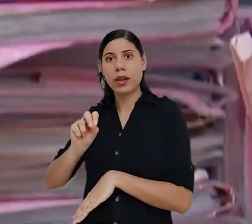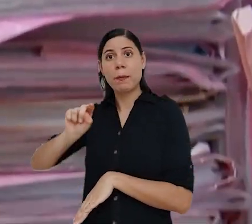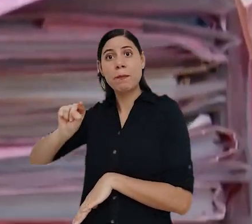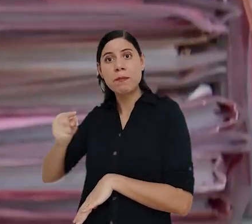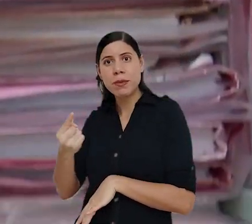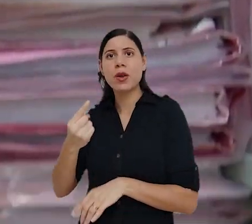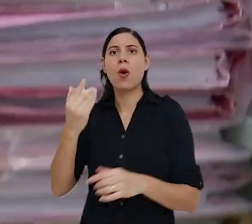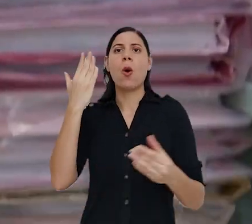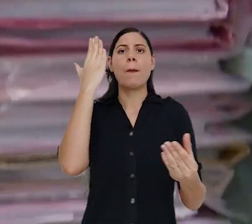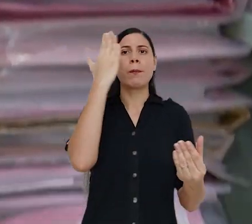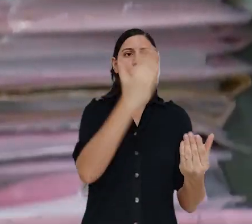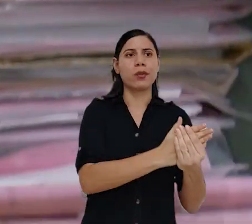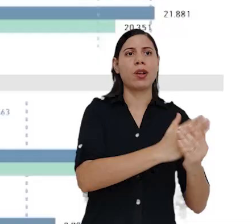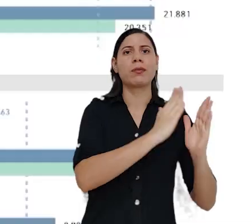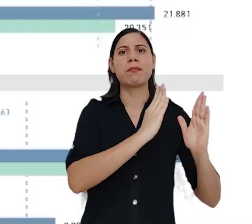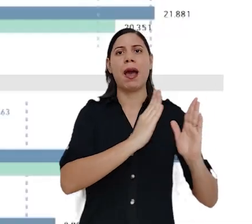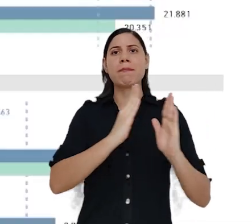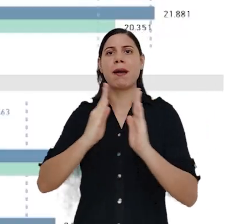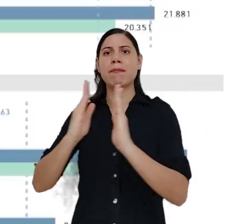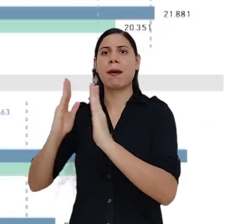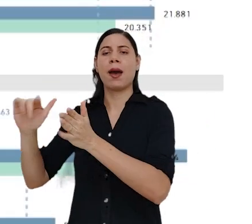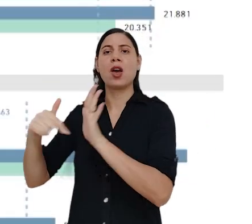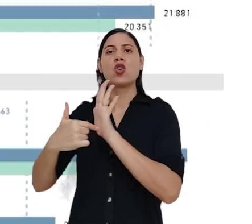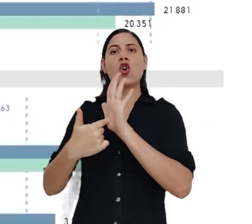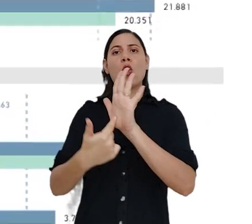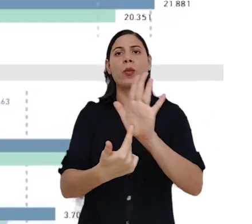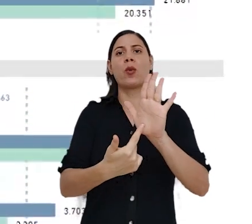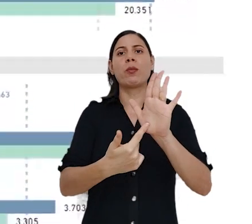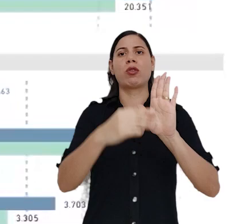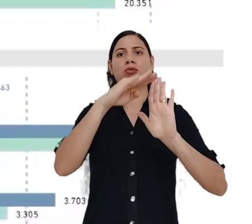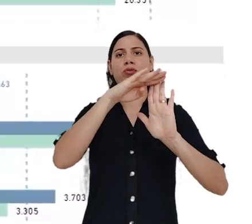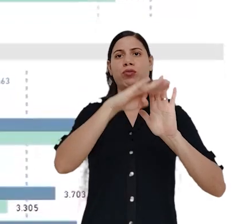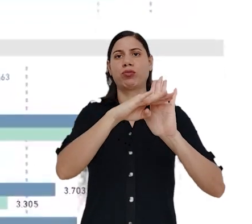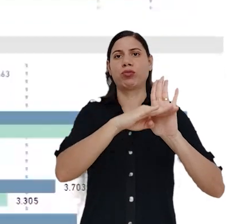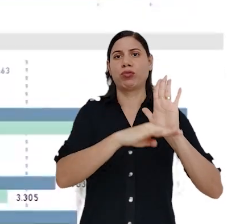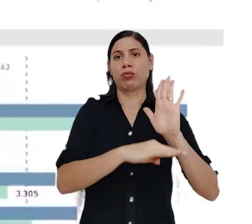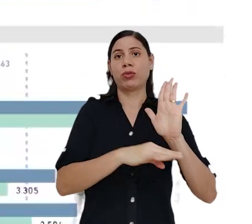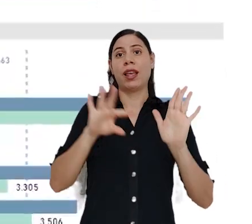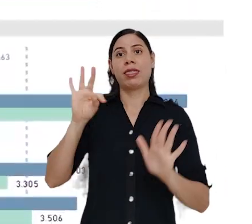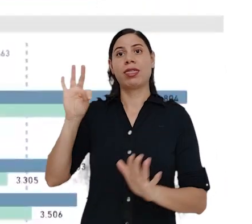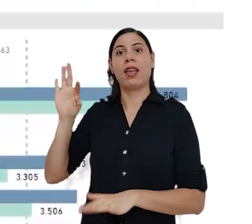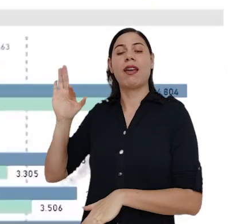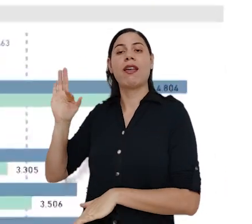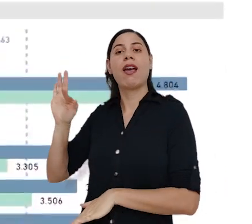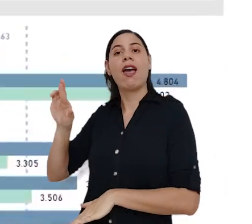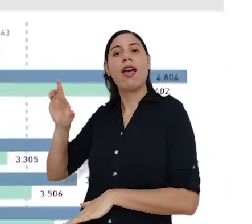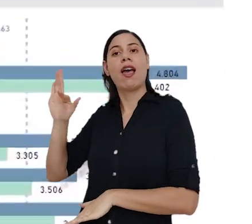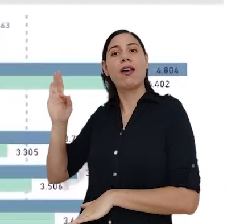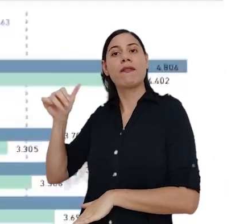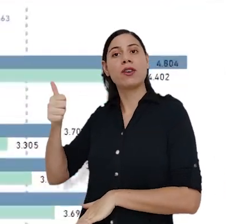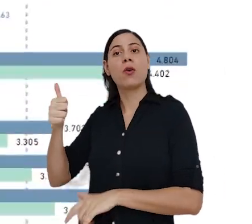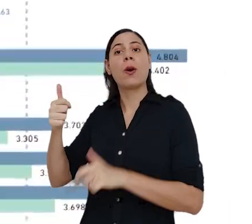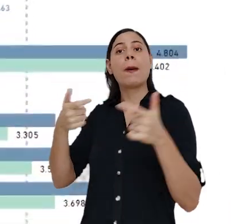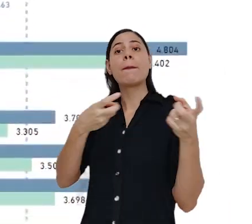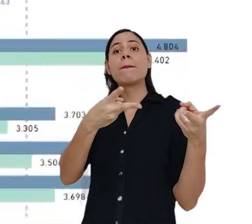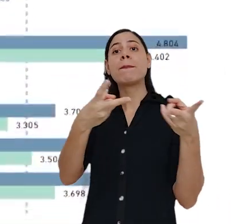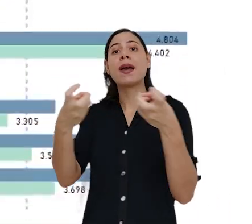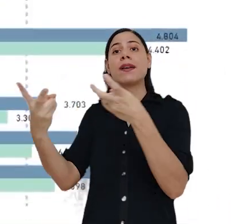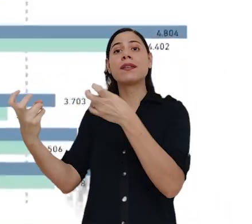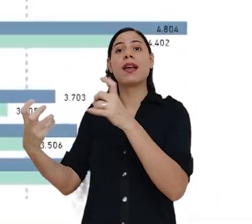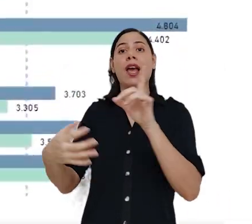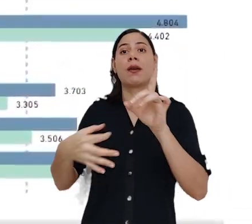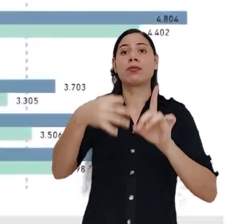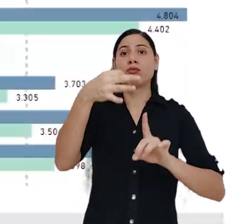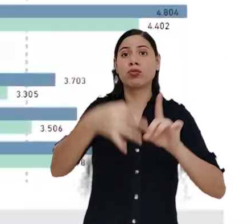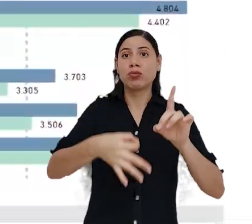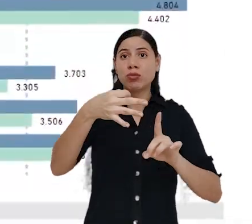mil processos em andamento. Por meio do demonstrativo de acervo do TRF1, é possível perceber que muitos magistrados